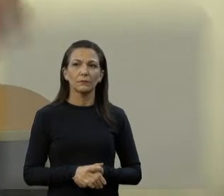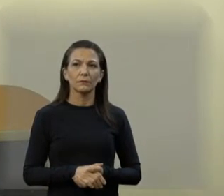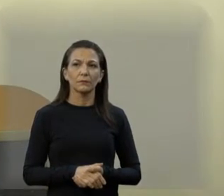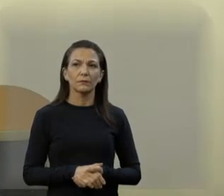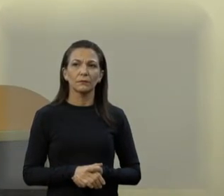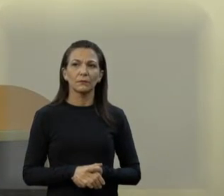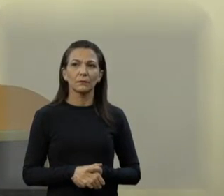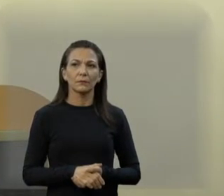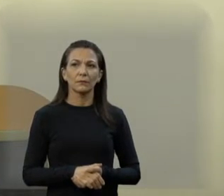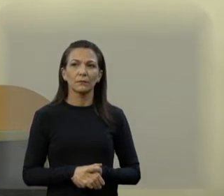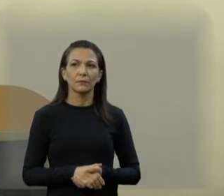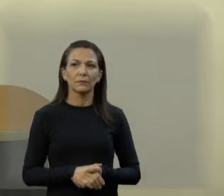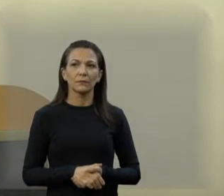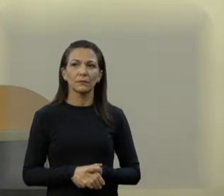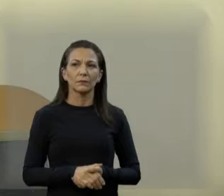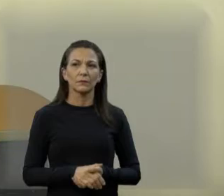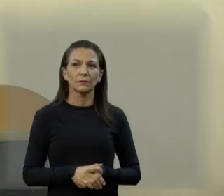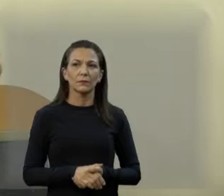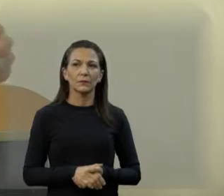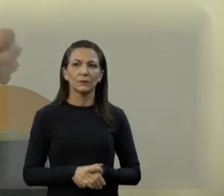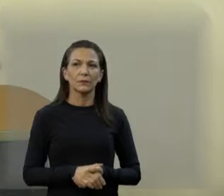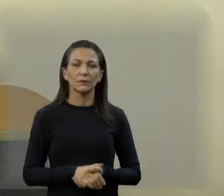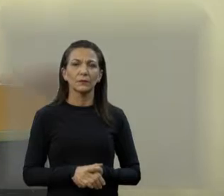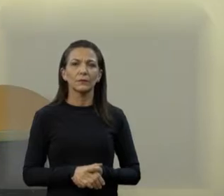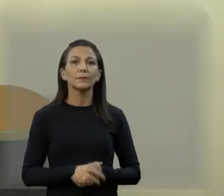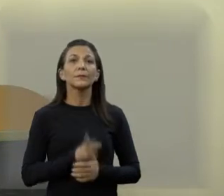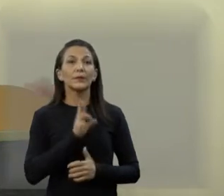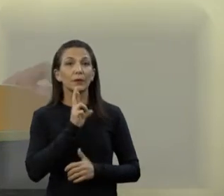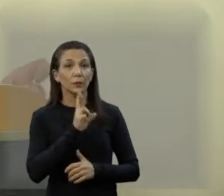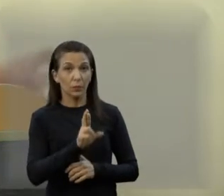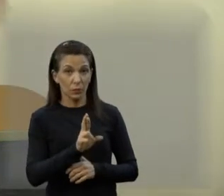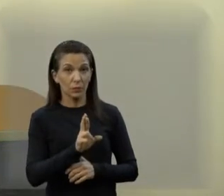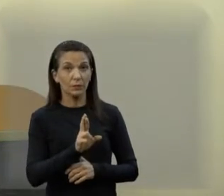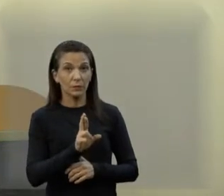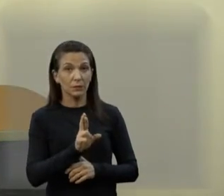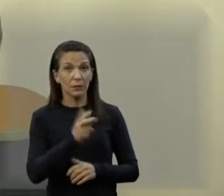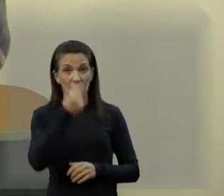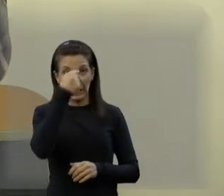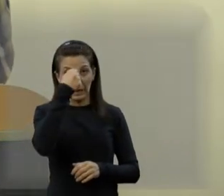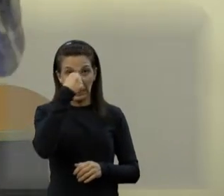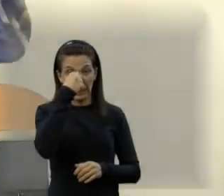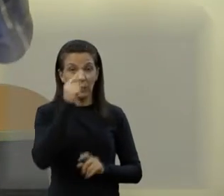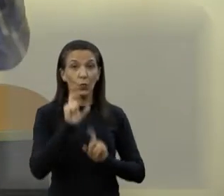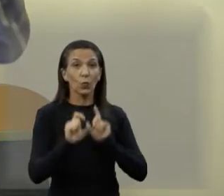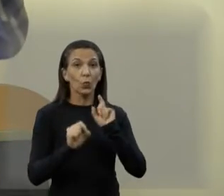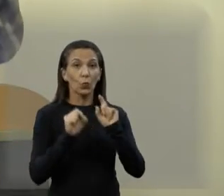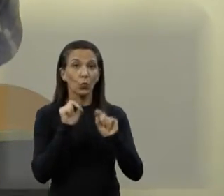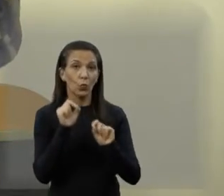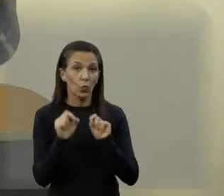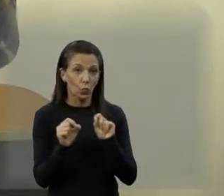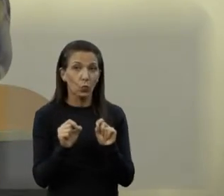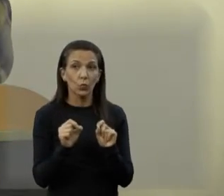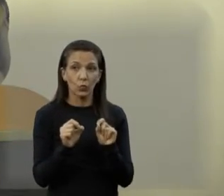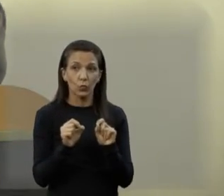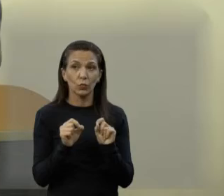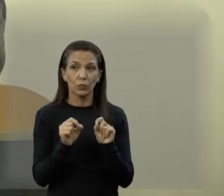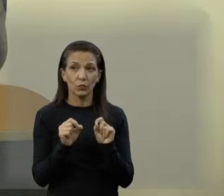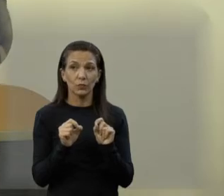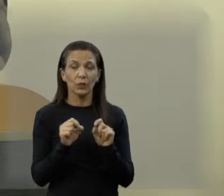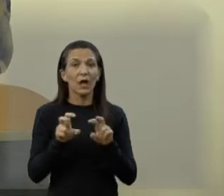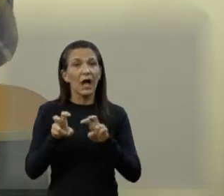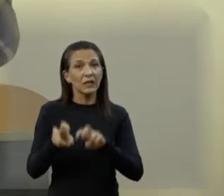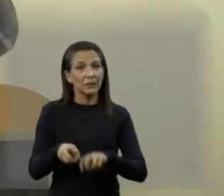oi oi ótimo retorno respondendo ao Dr Garrido no caso da do